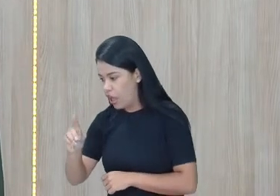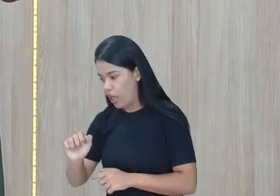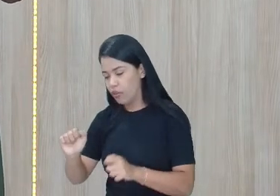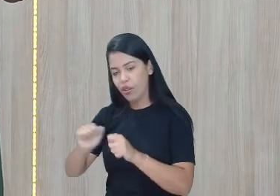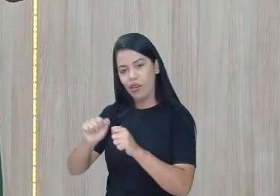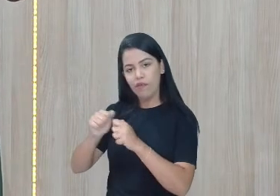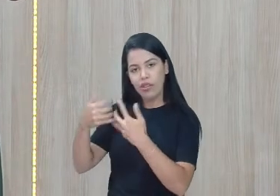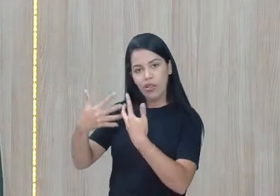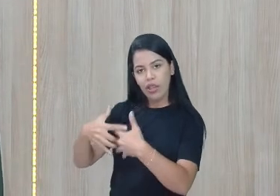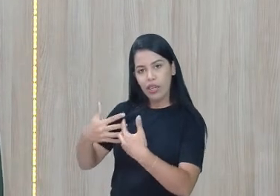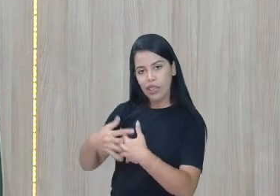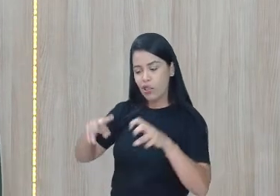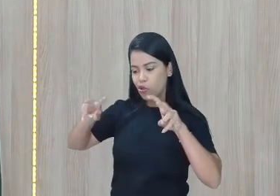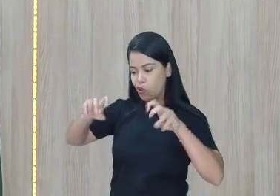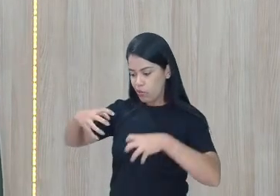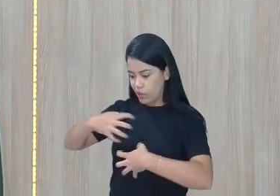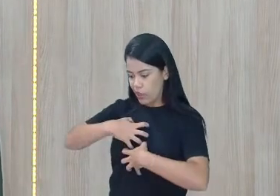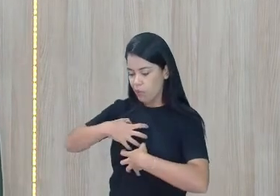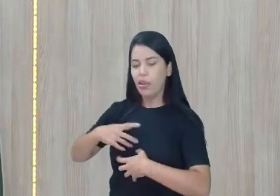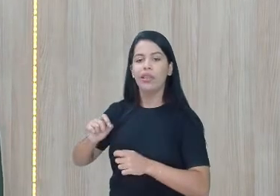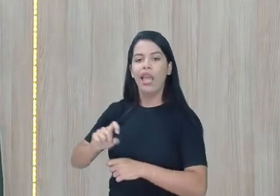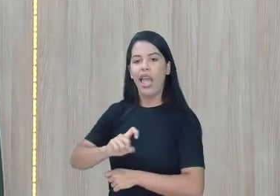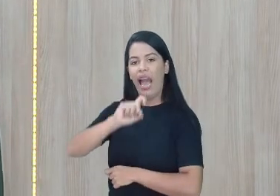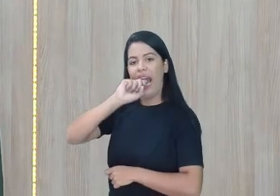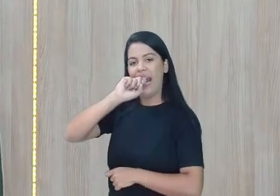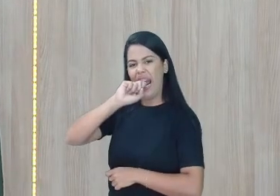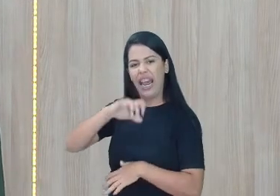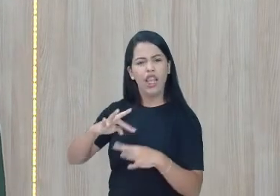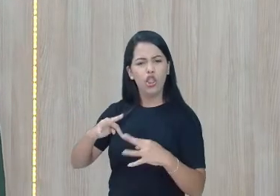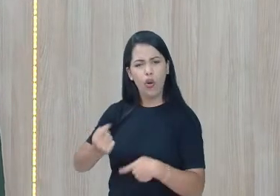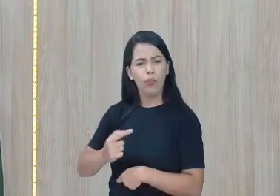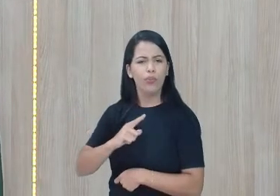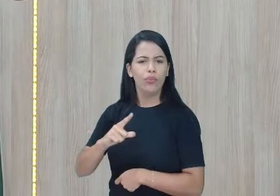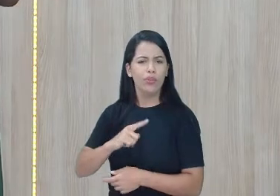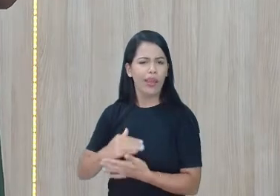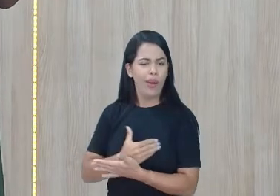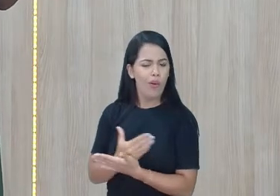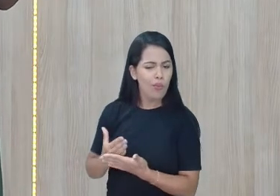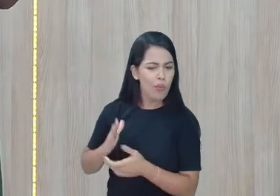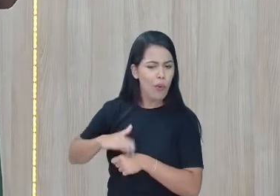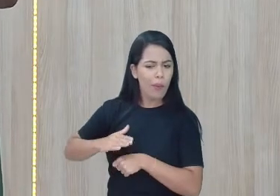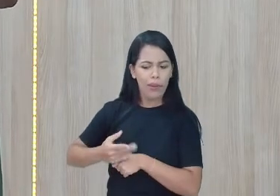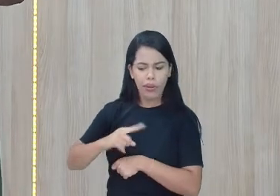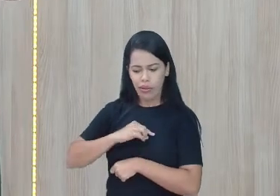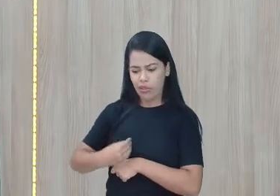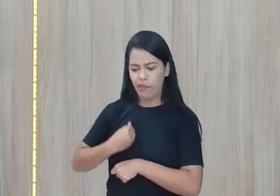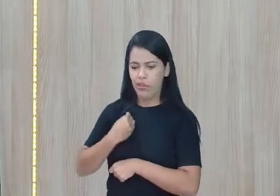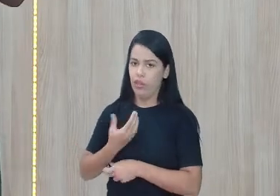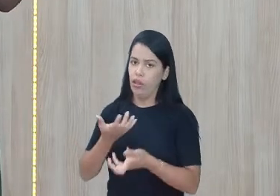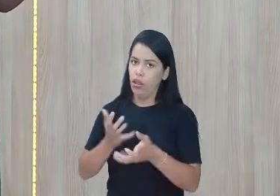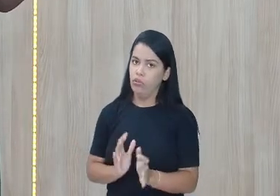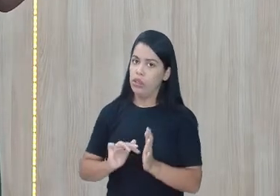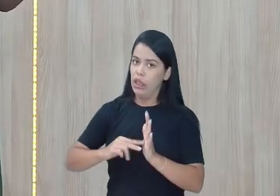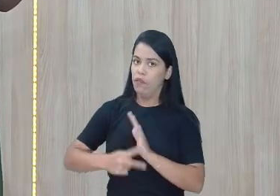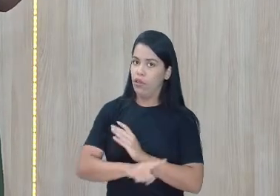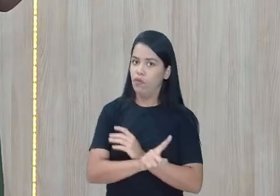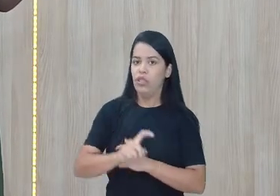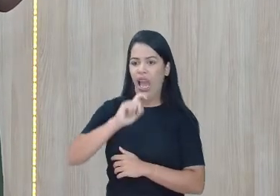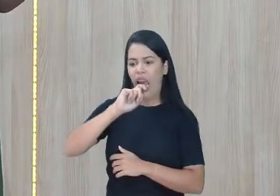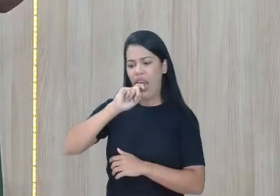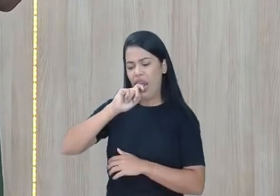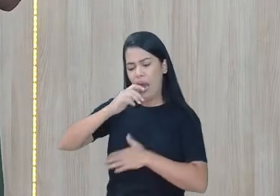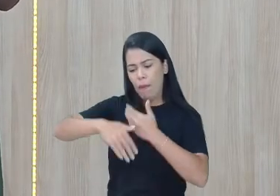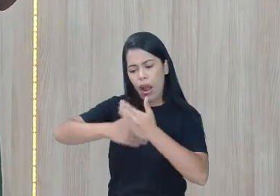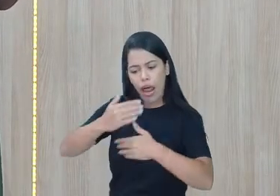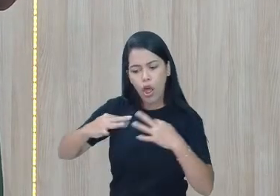da inveja, que é um sentimento que acomete todas as pessoas em algum momento da nossa vida. Não quer dizer que você seja invejoso a vida